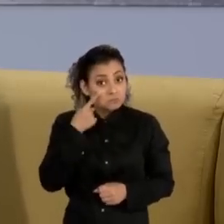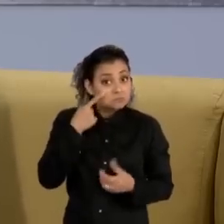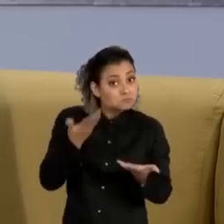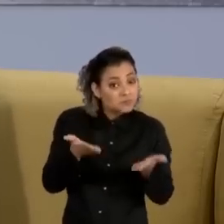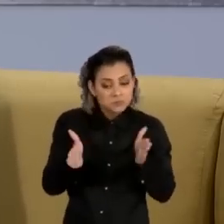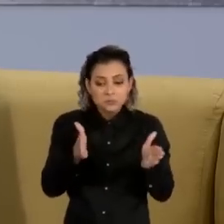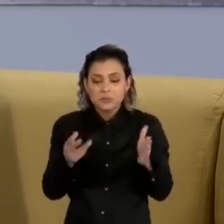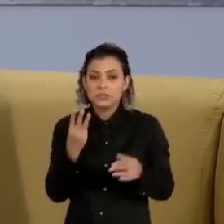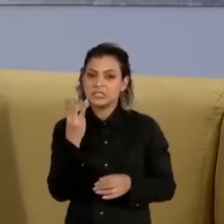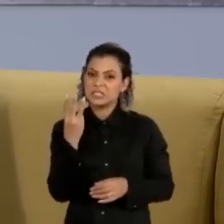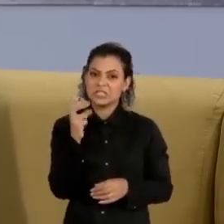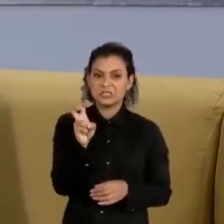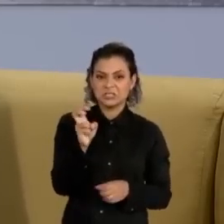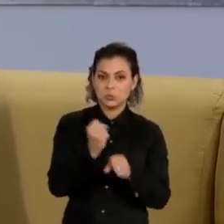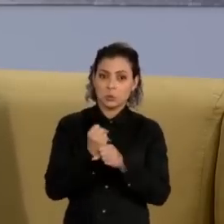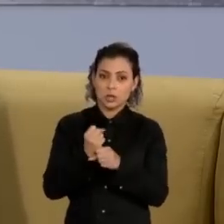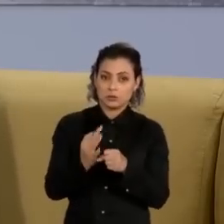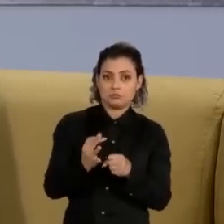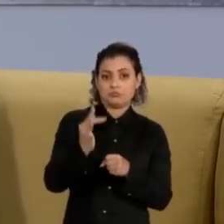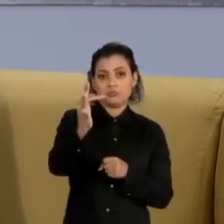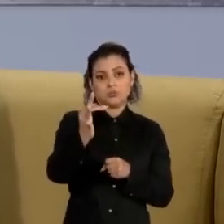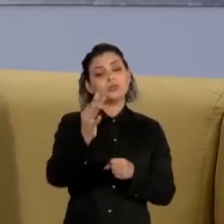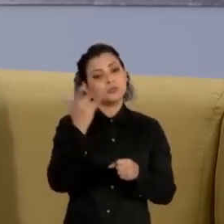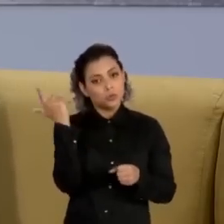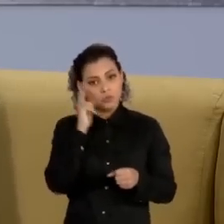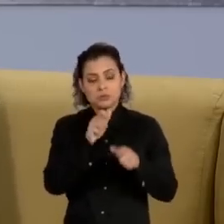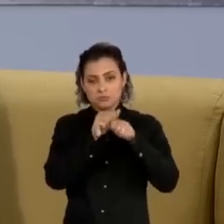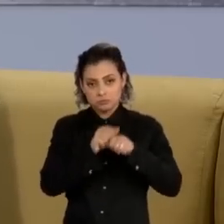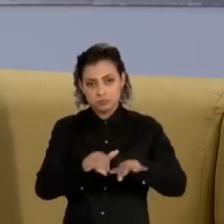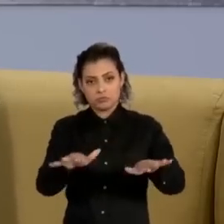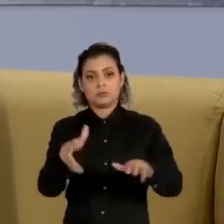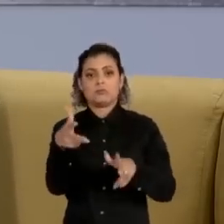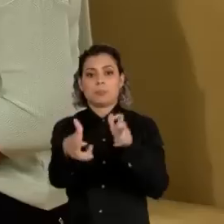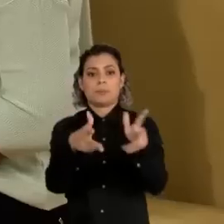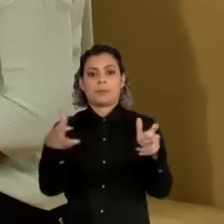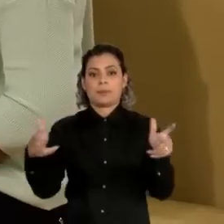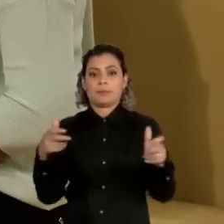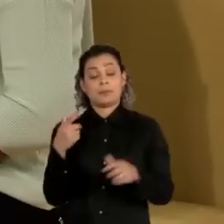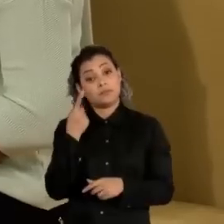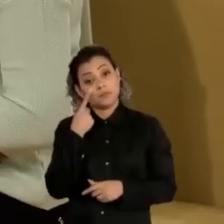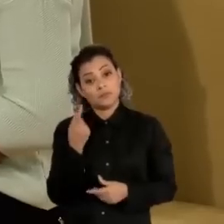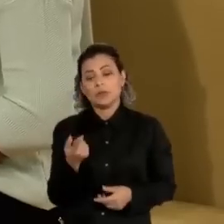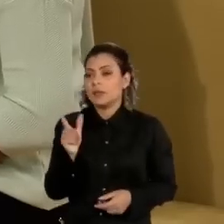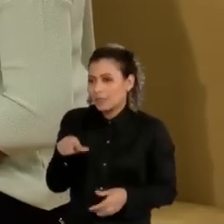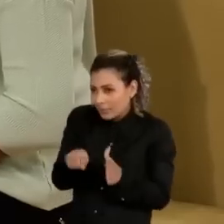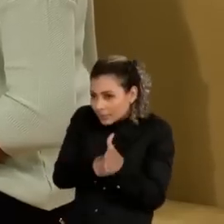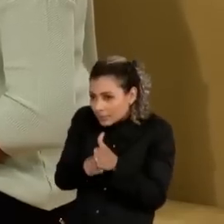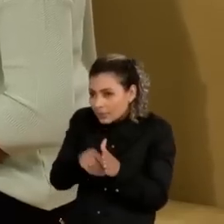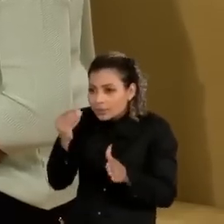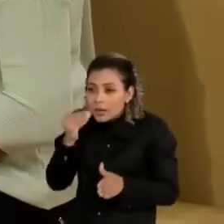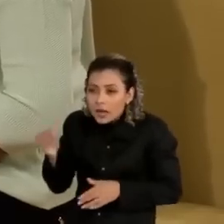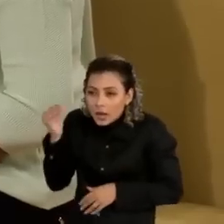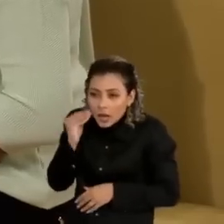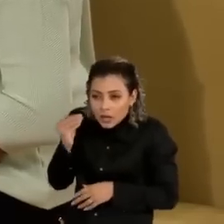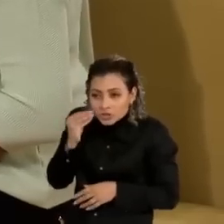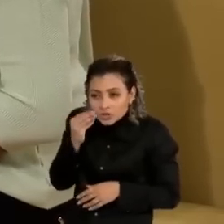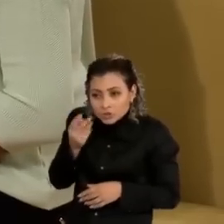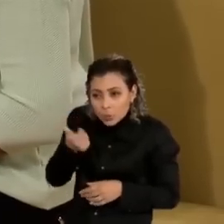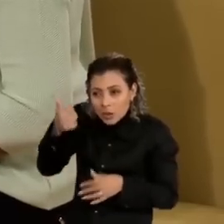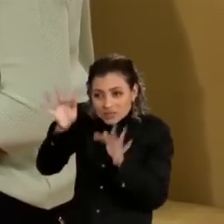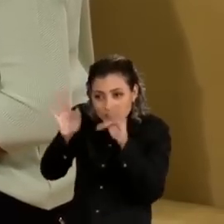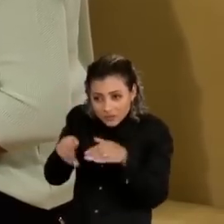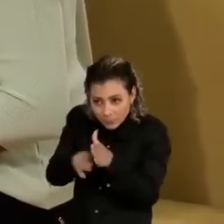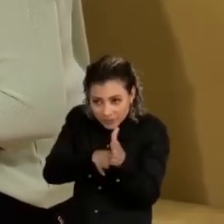entre 3 e 5 anos é que esses produtos chegarão ao uso final. Toda a fase de testes, de conclusão dessa